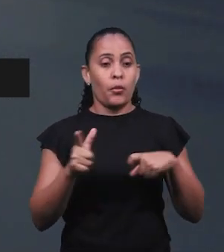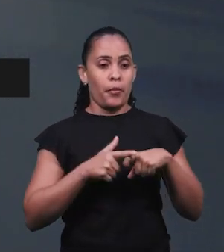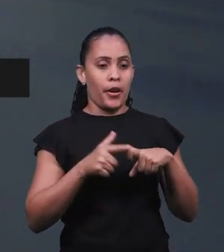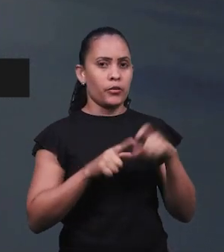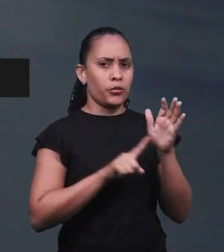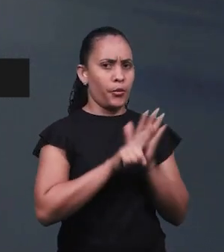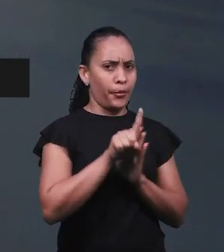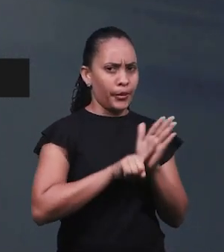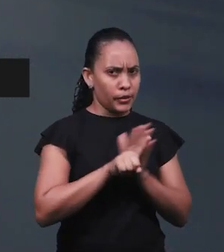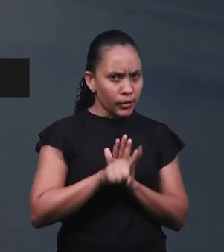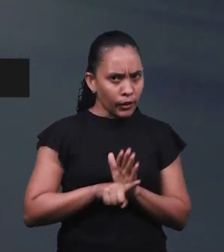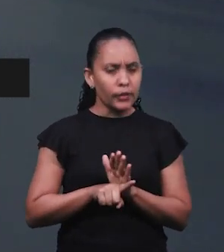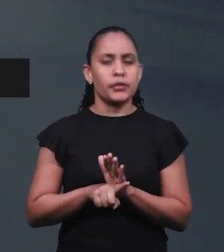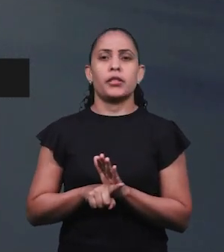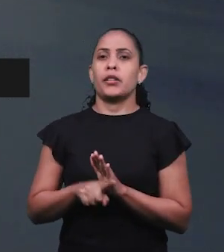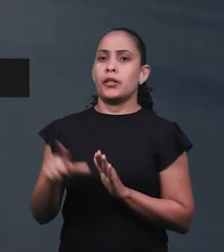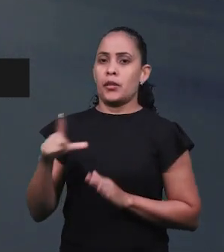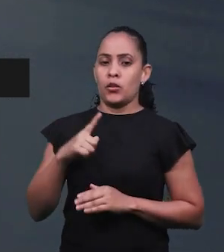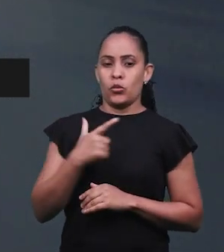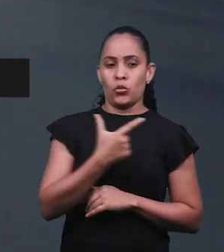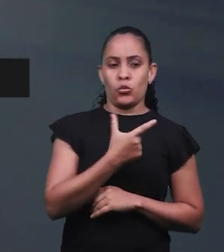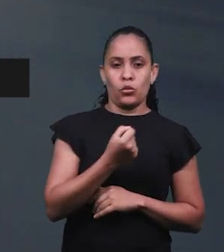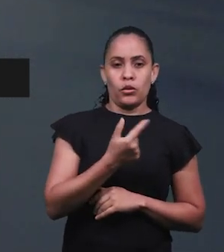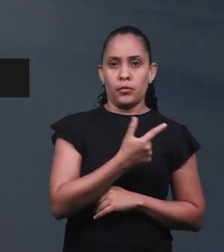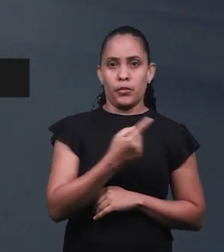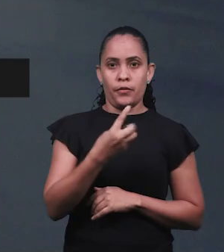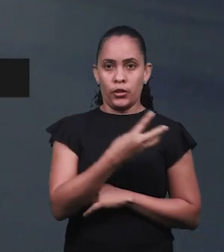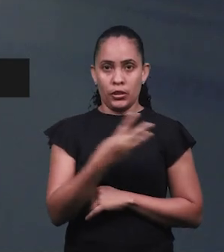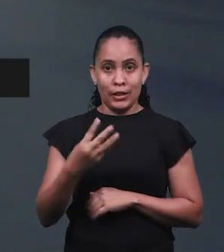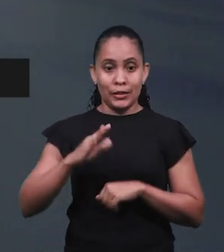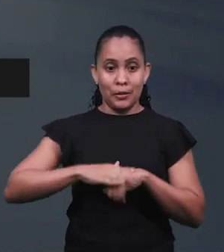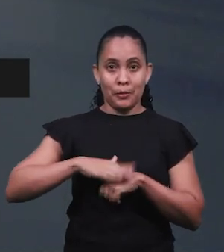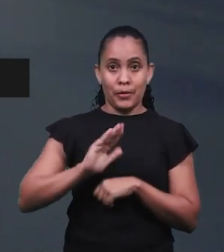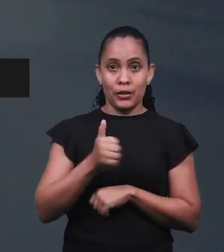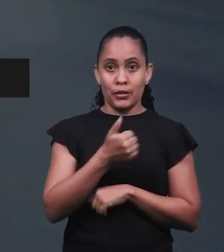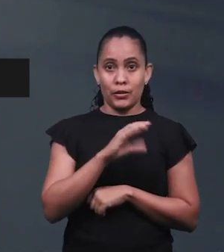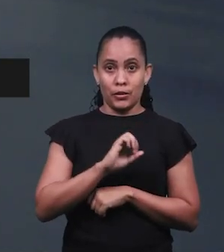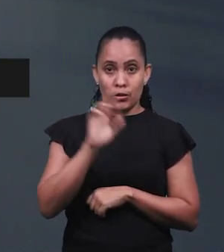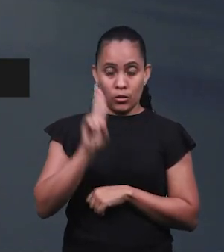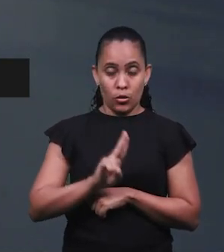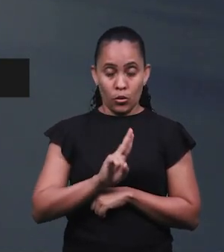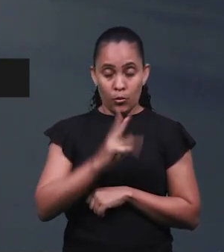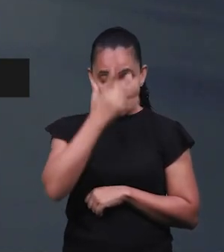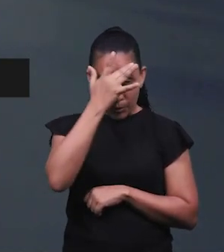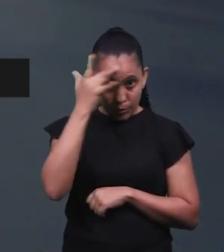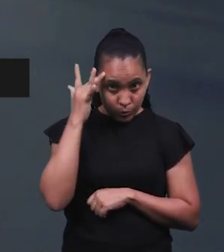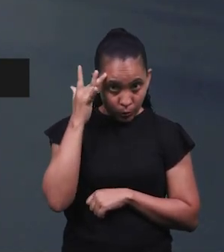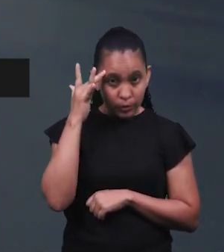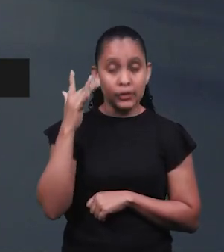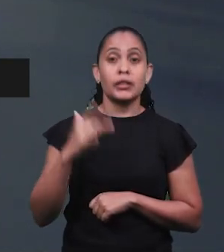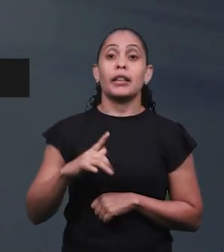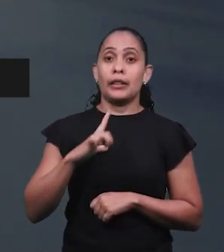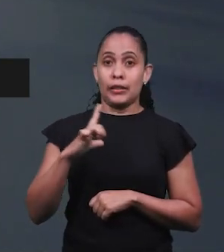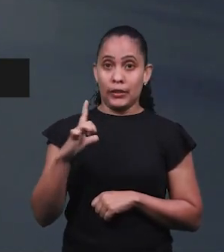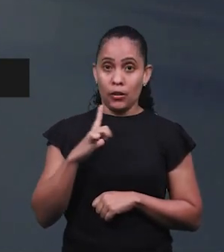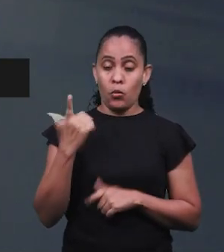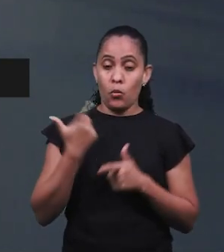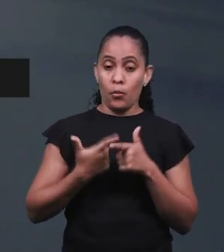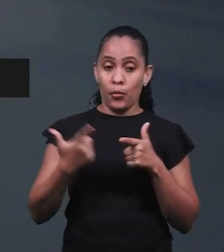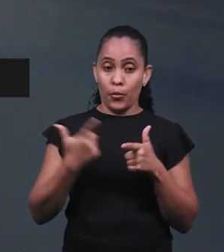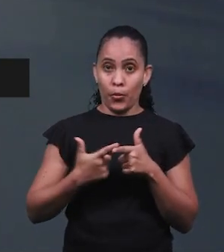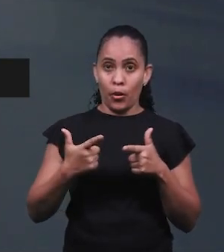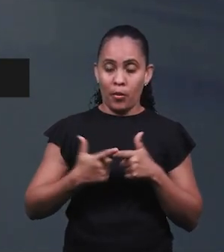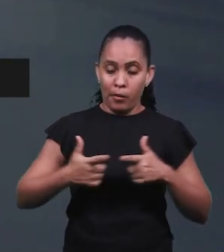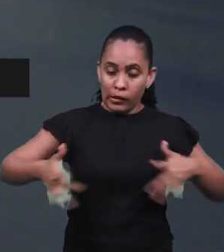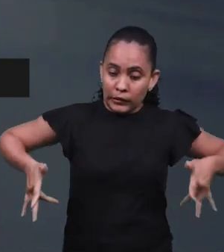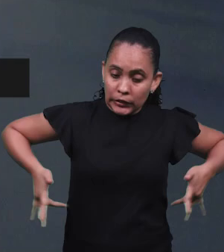nós tivemos, que é referente a 2023, mais de 10 milhões de pessoas com algum grau de doença renal crônica. E,